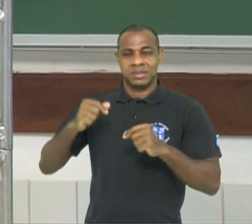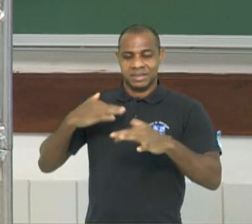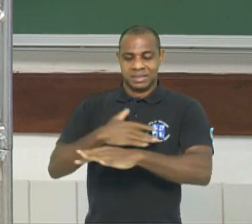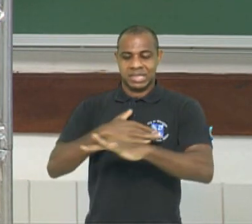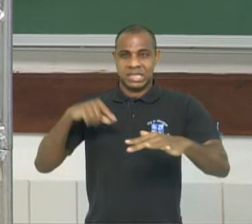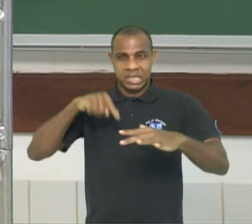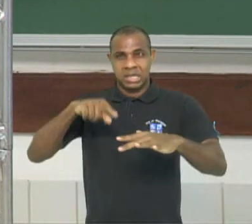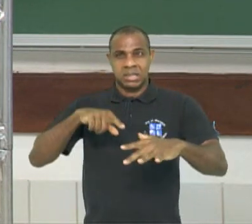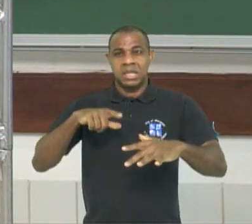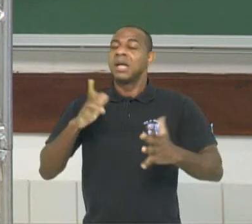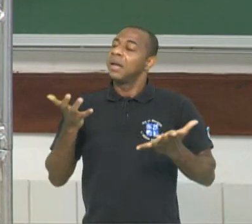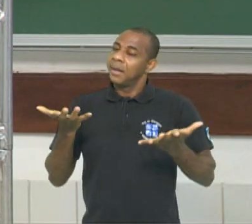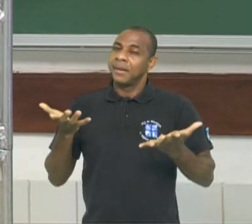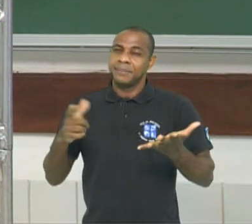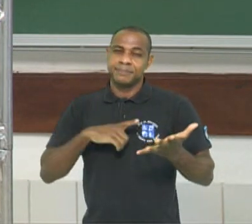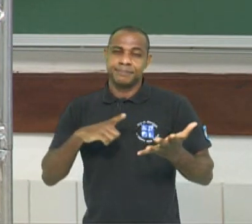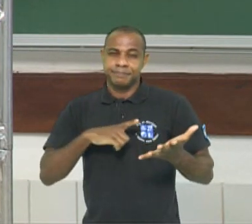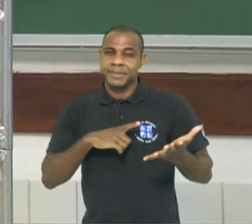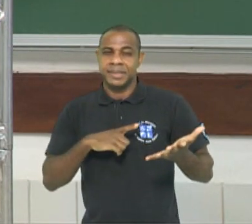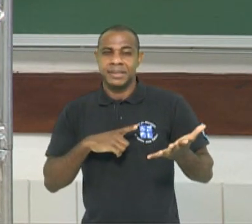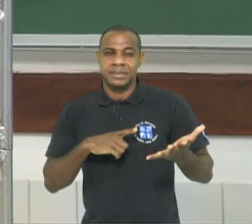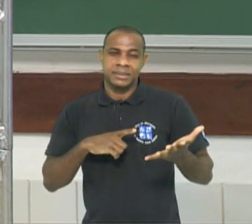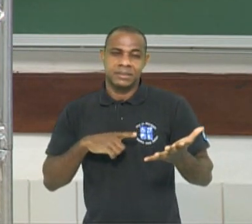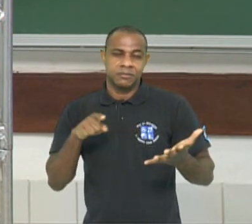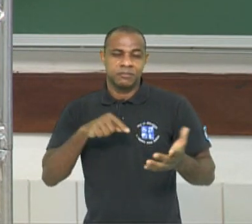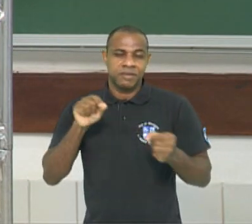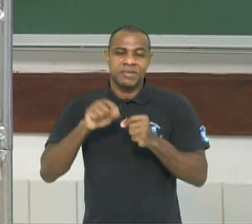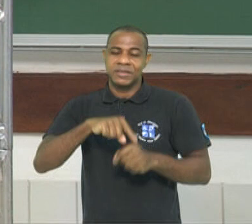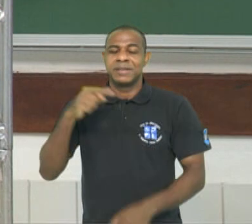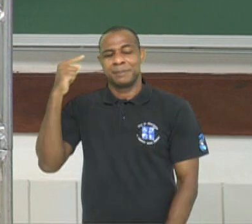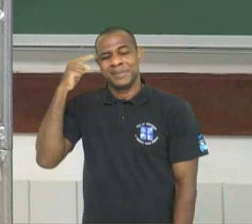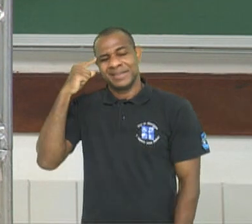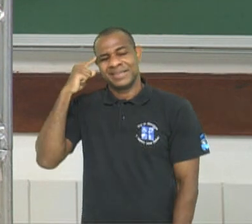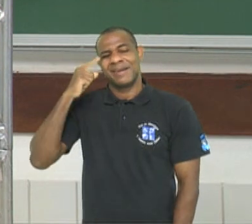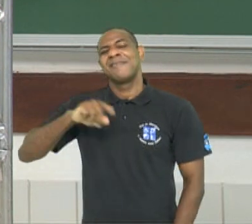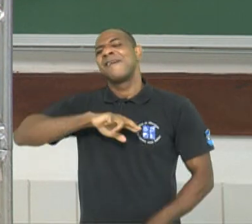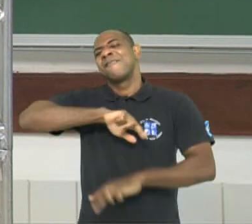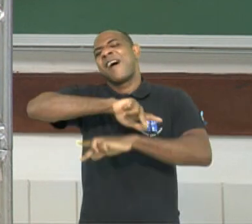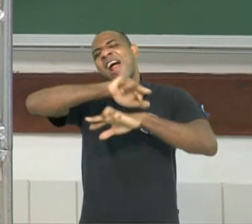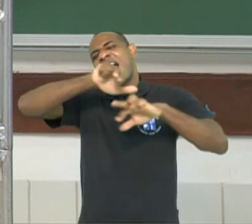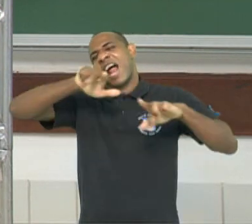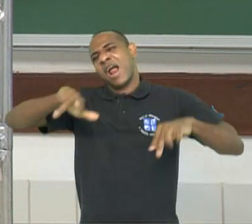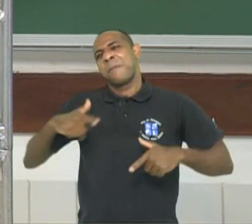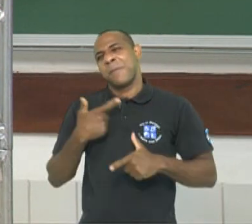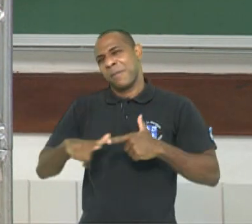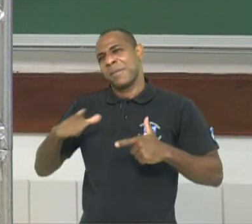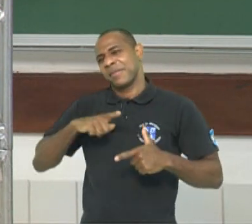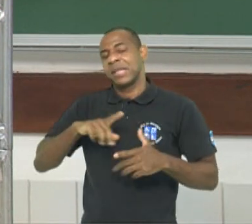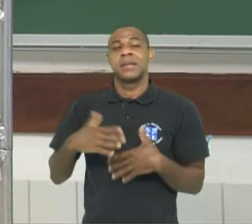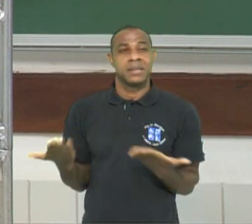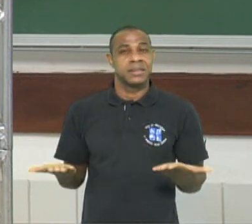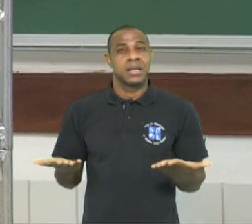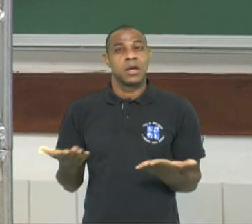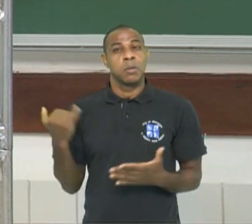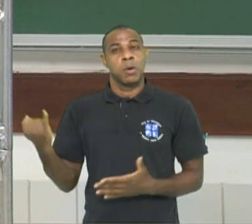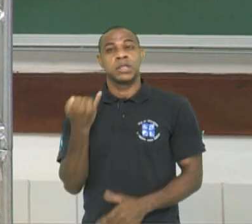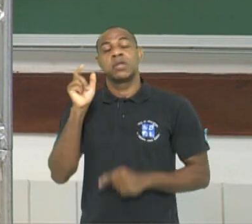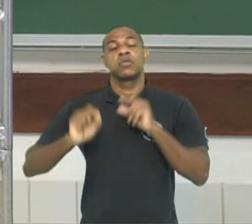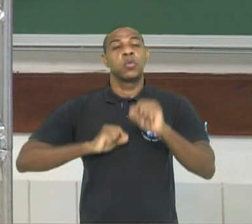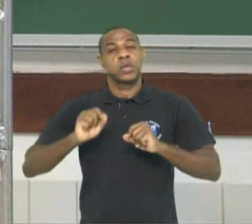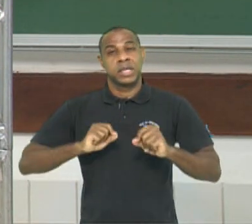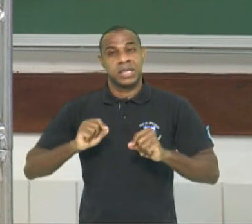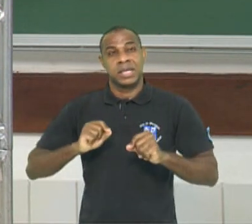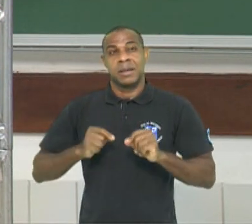urbano, certamente vai fazer você pensar em diferentes problemas. E o importante aqui também é a